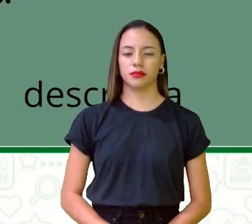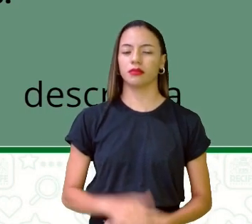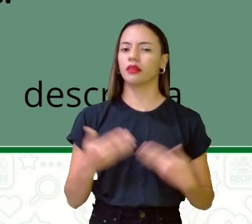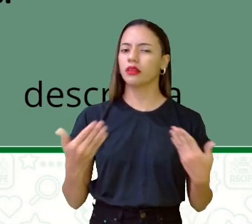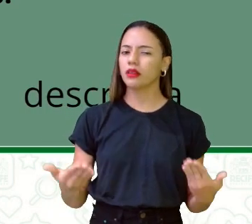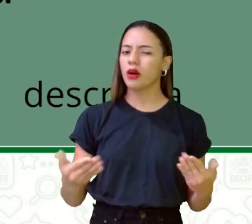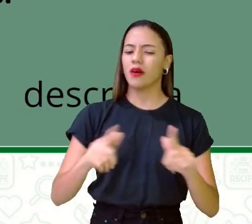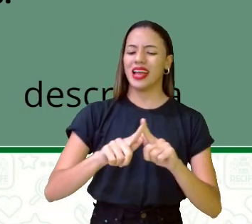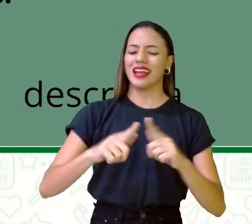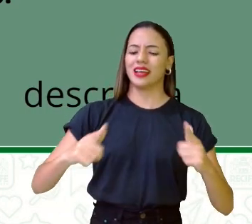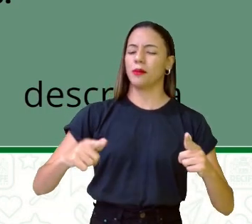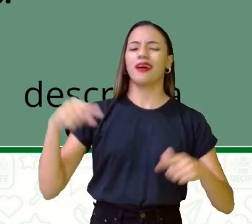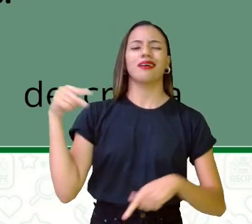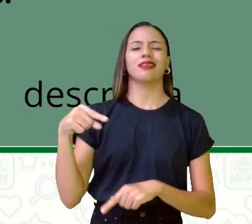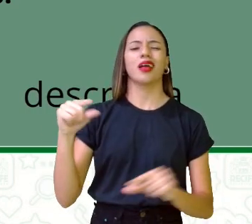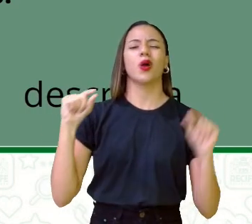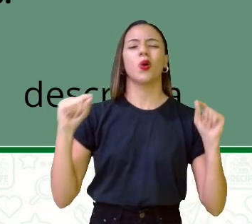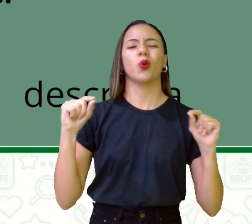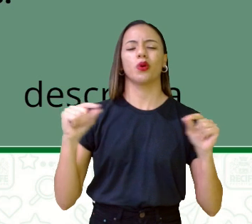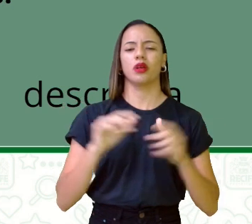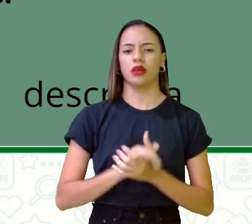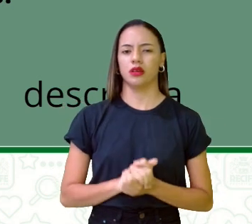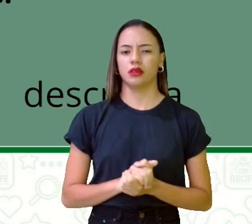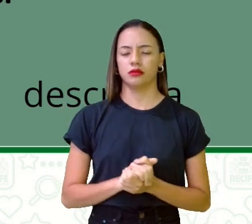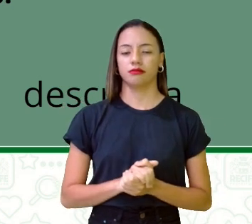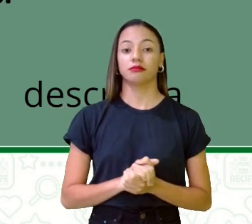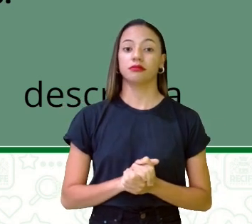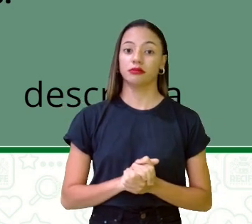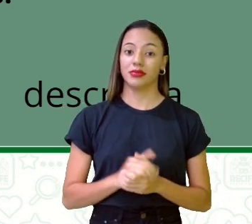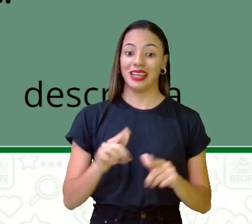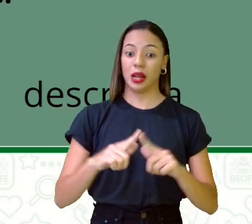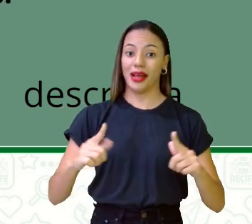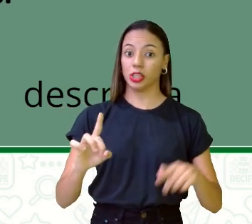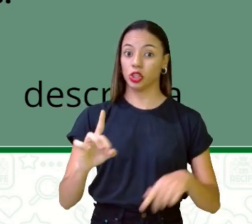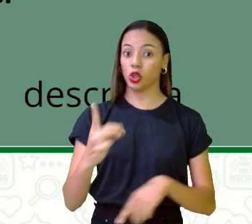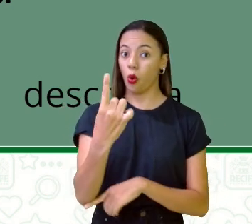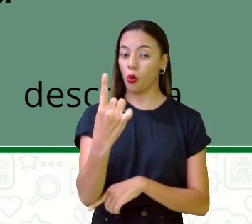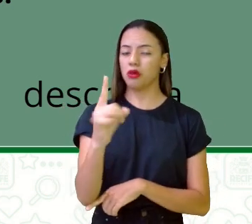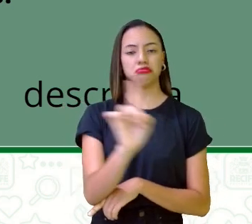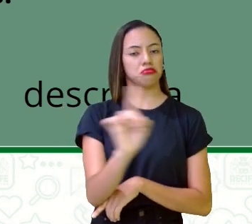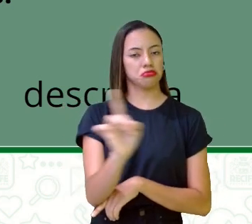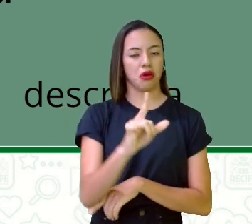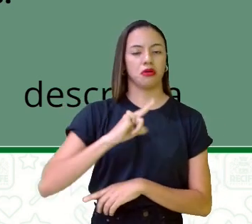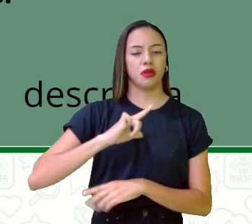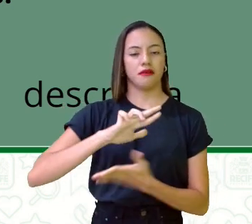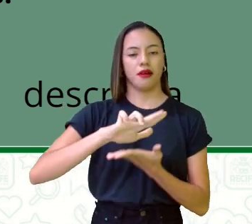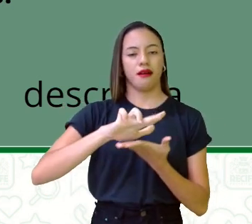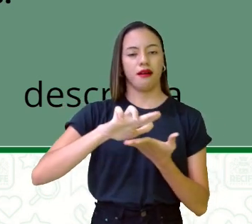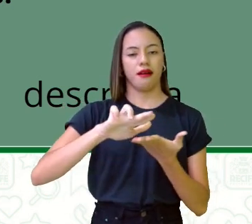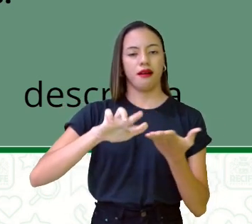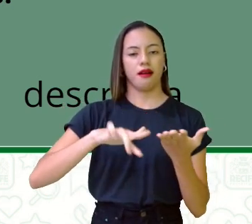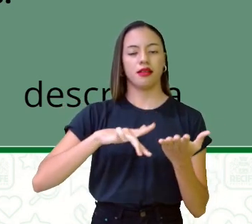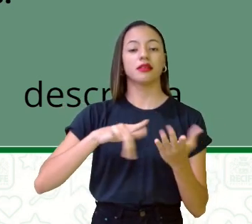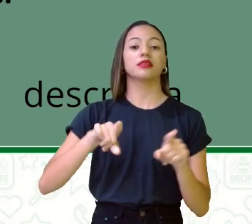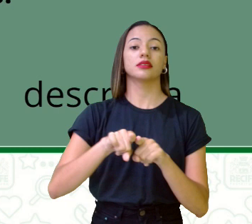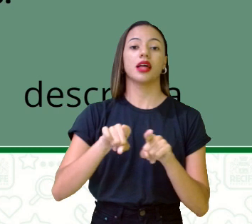afinal, o que é gramática? Na verdade, não existe uma gramática, existem várias gramáticas com